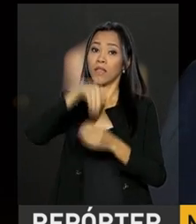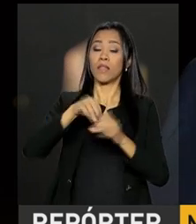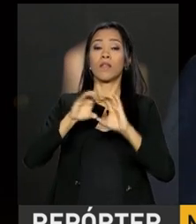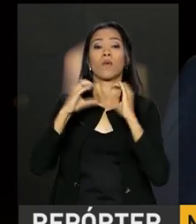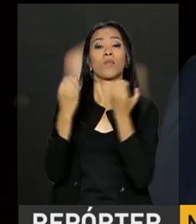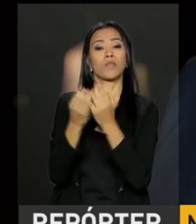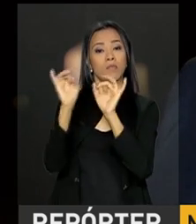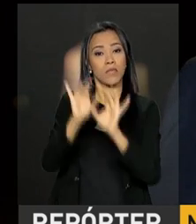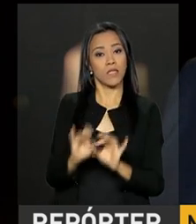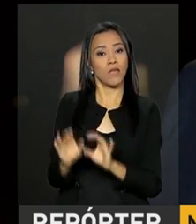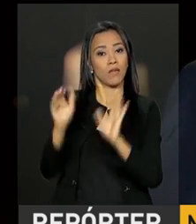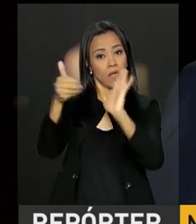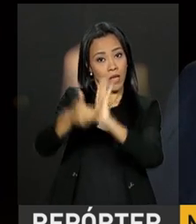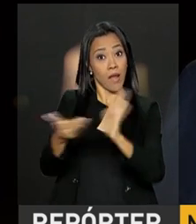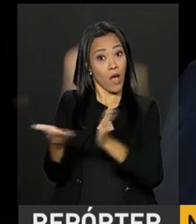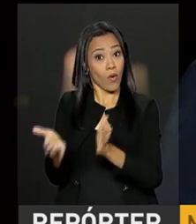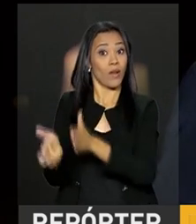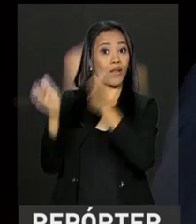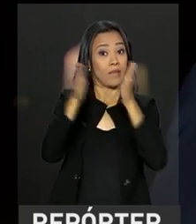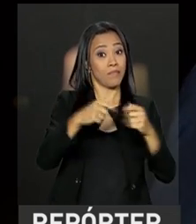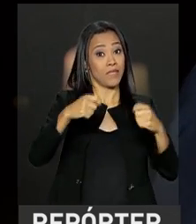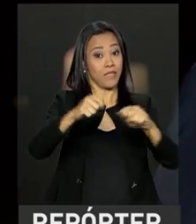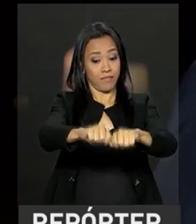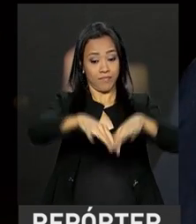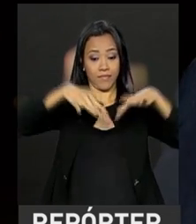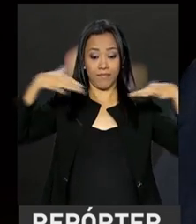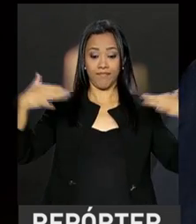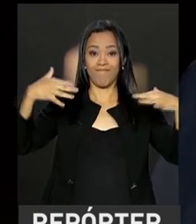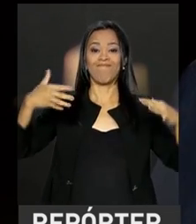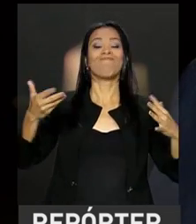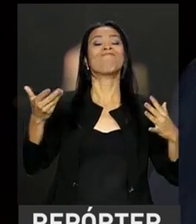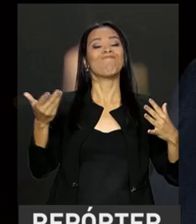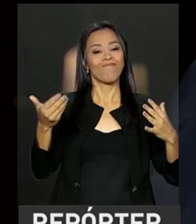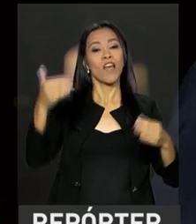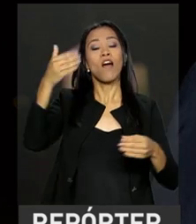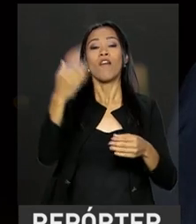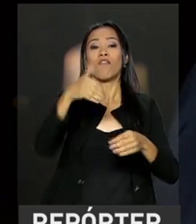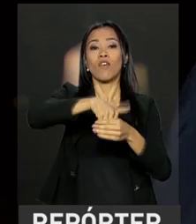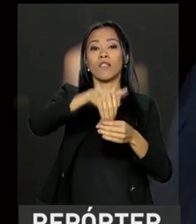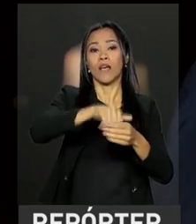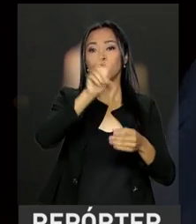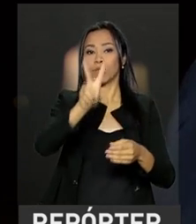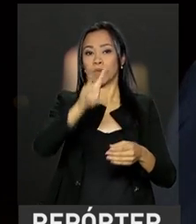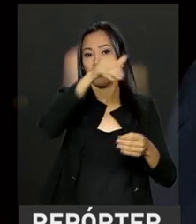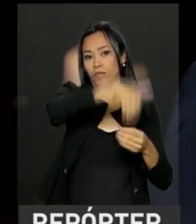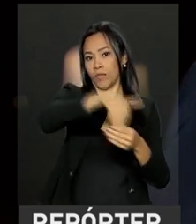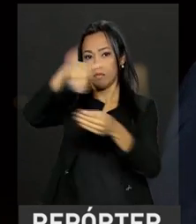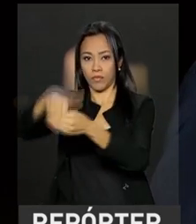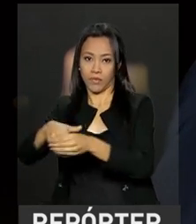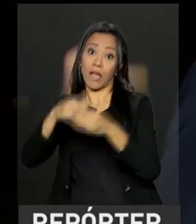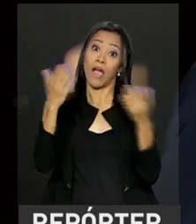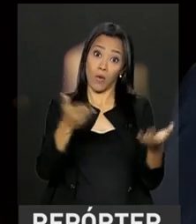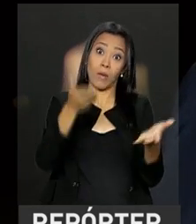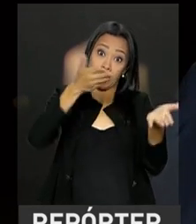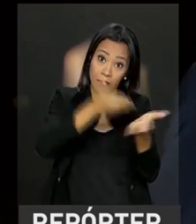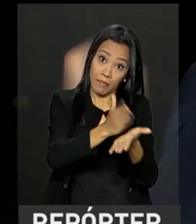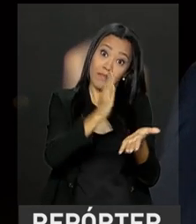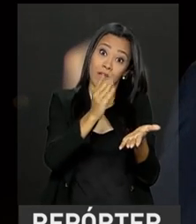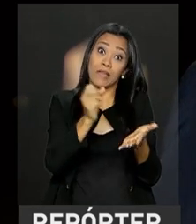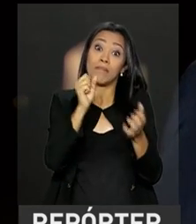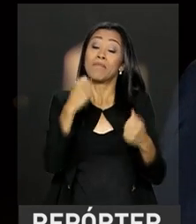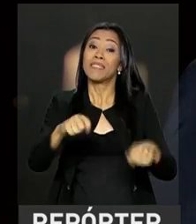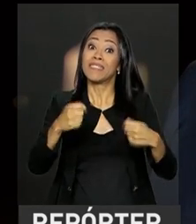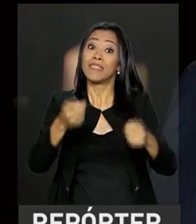deputados e agora tem que passar pelo plenário da casa em votação em dois turnos e para ser aprovado precisa de no